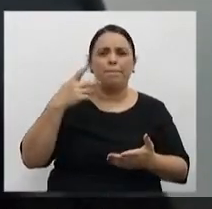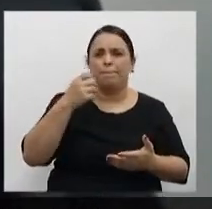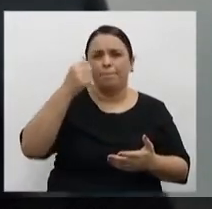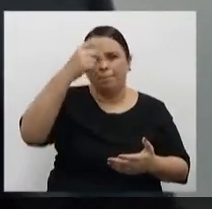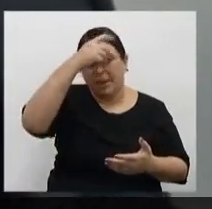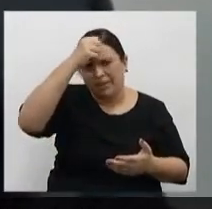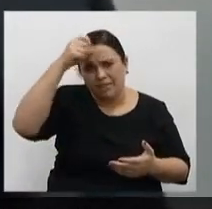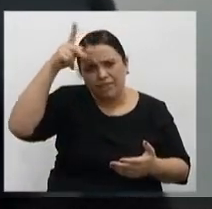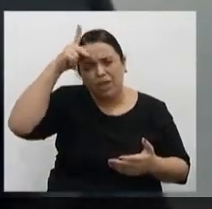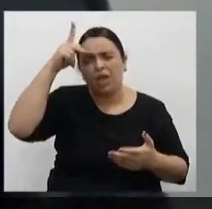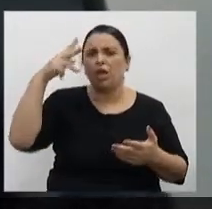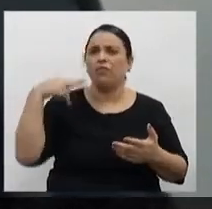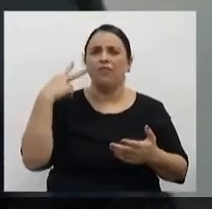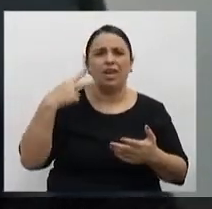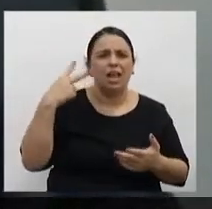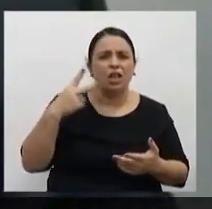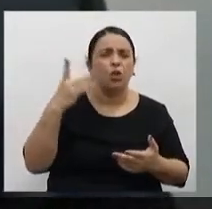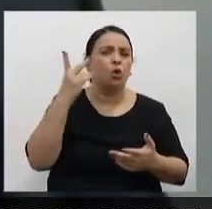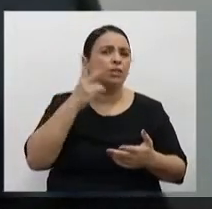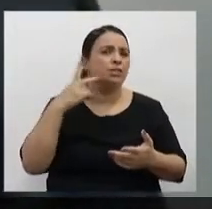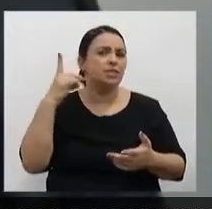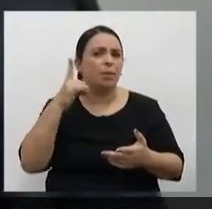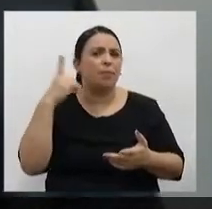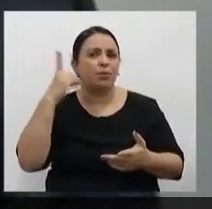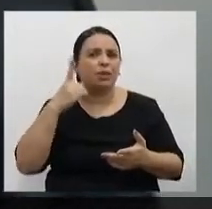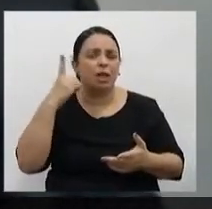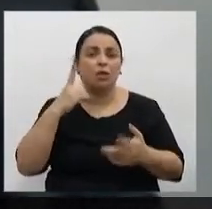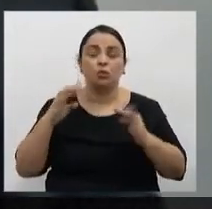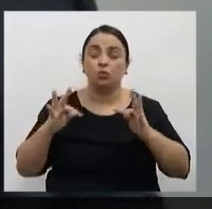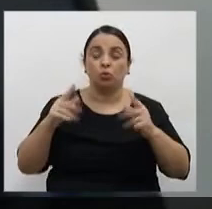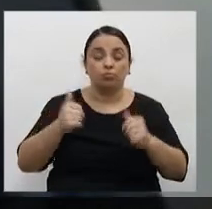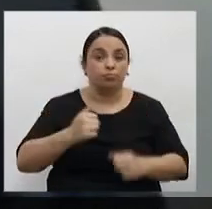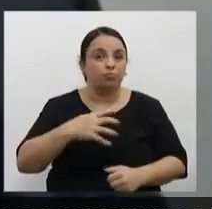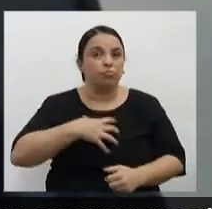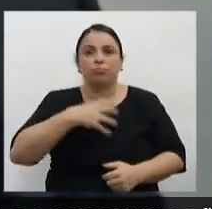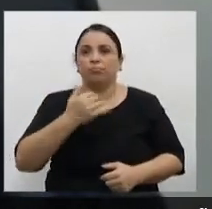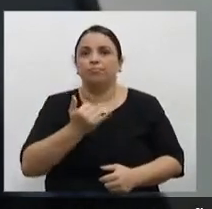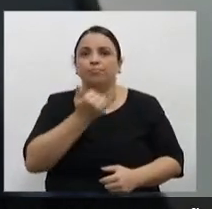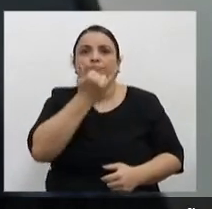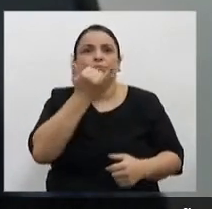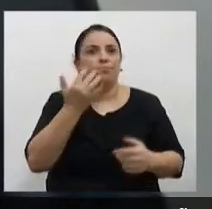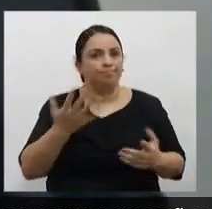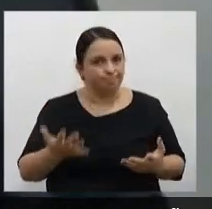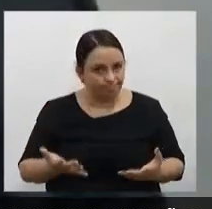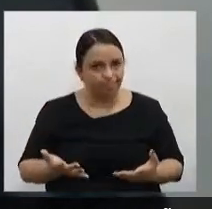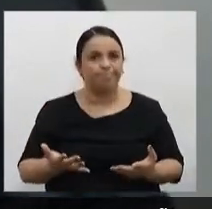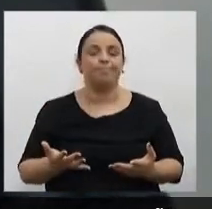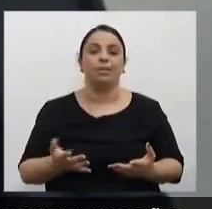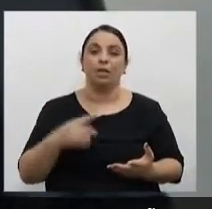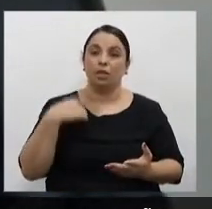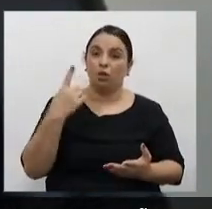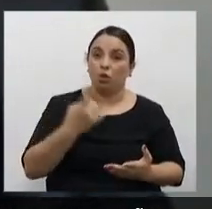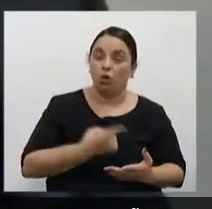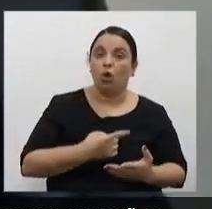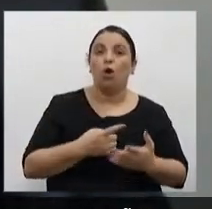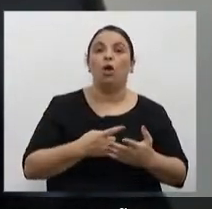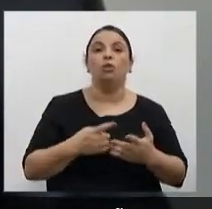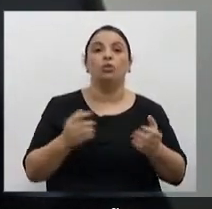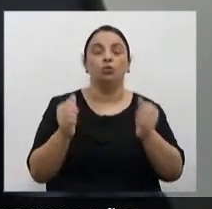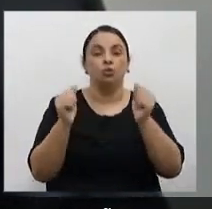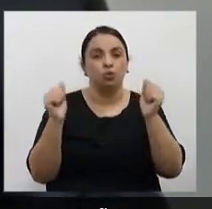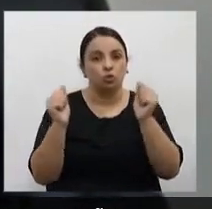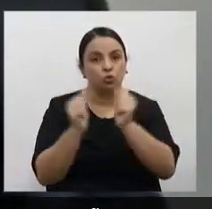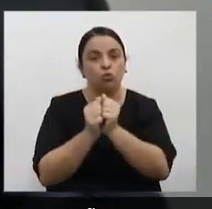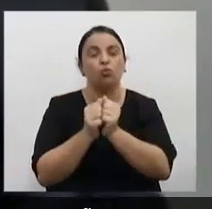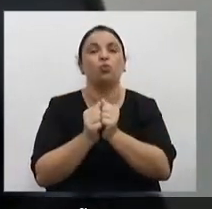gestores, população, pegou todos de surpresa. Então, nós vamos, essas mais de 400 mil